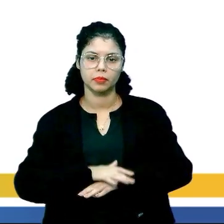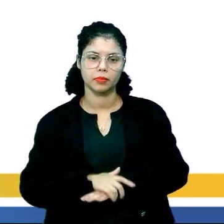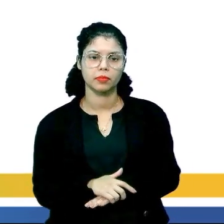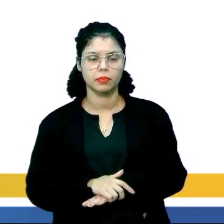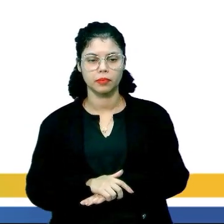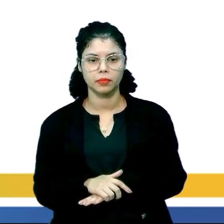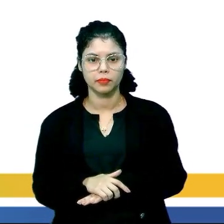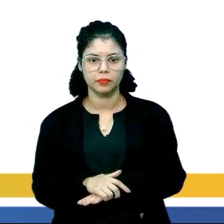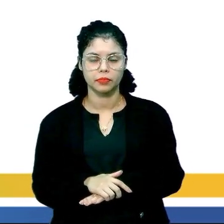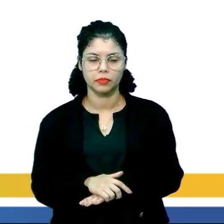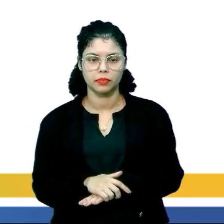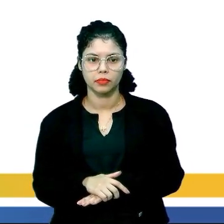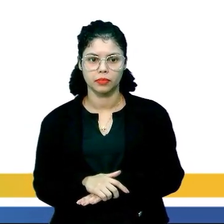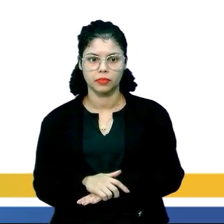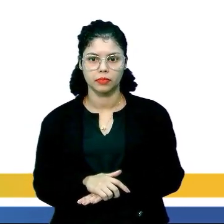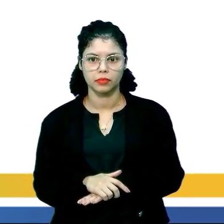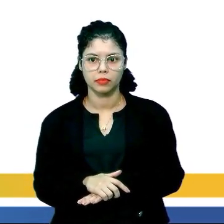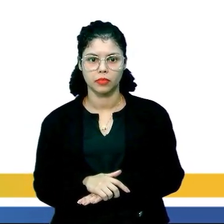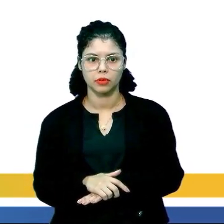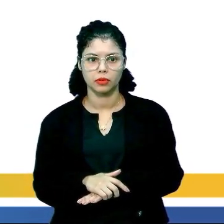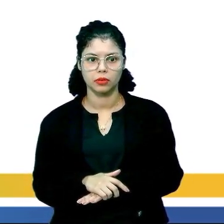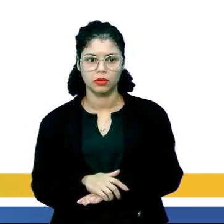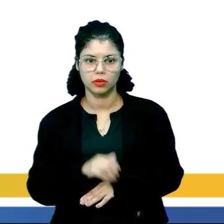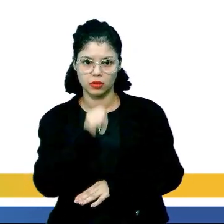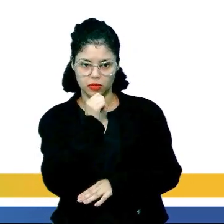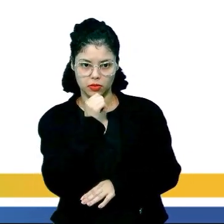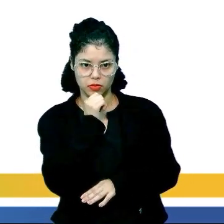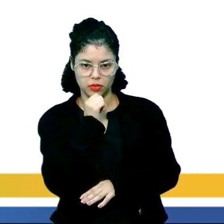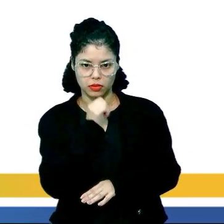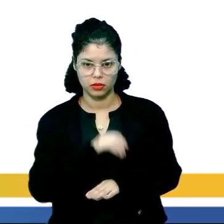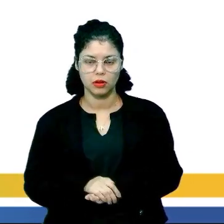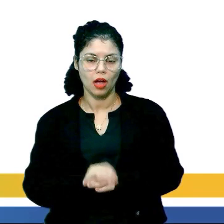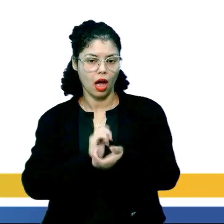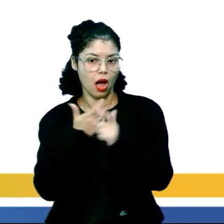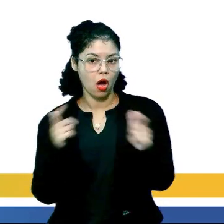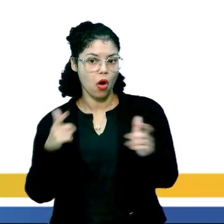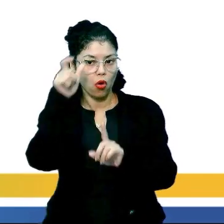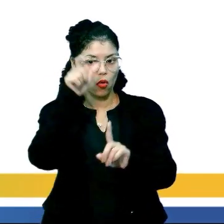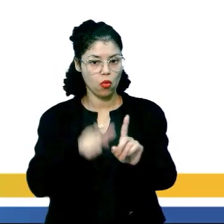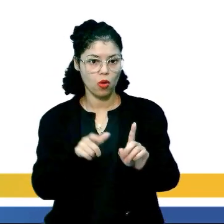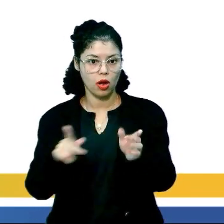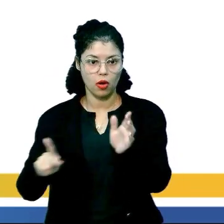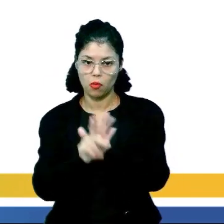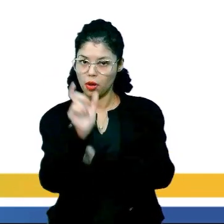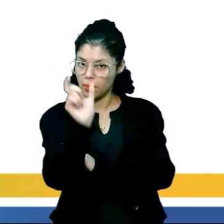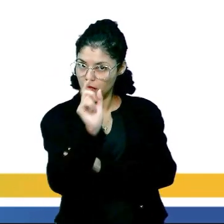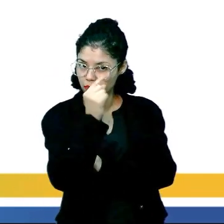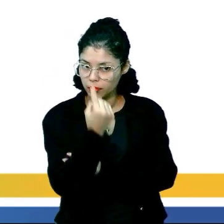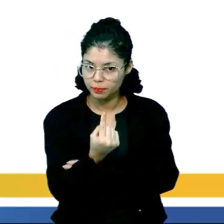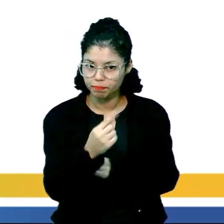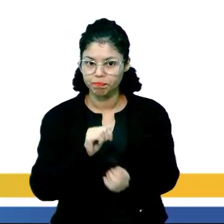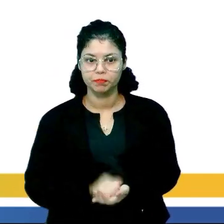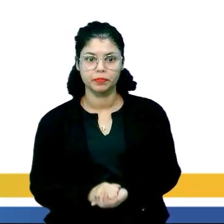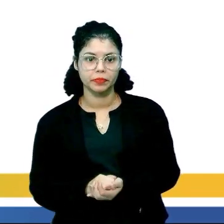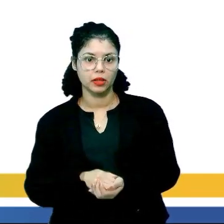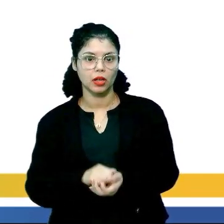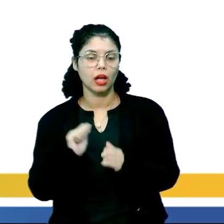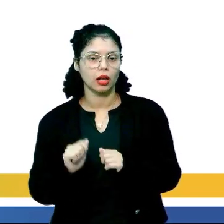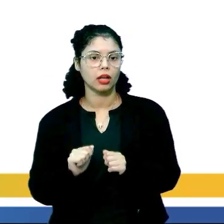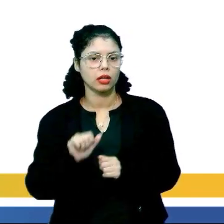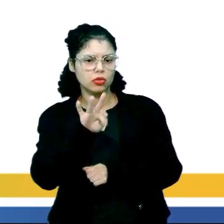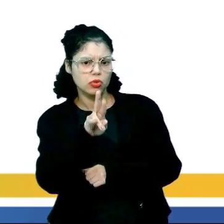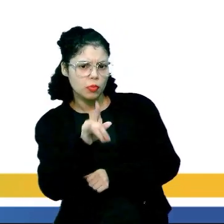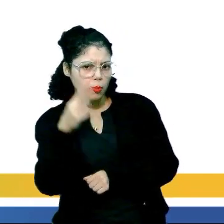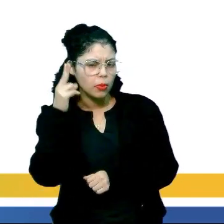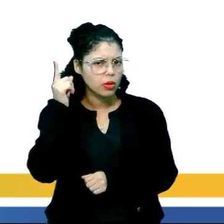pais do regime devem compreender que a autonomia não é uma palavra vã. Ela